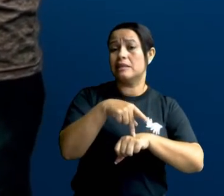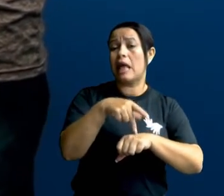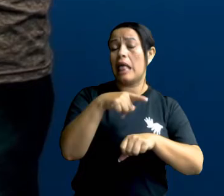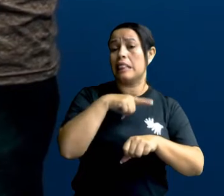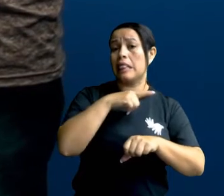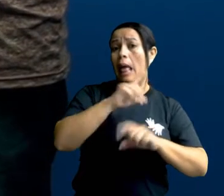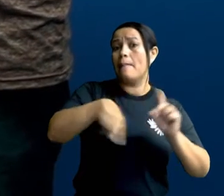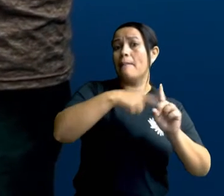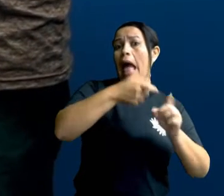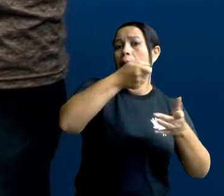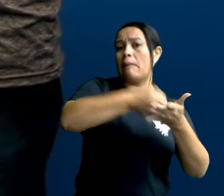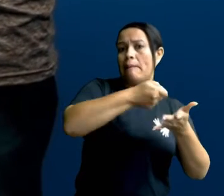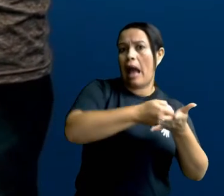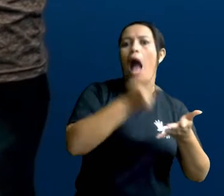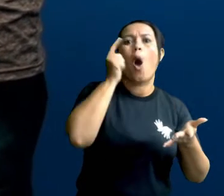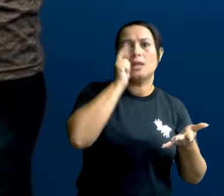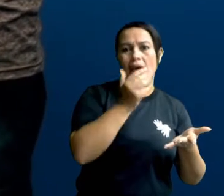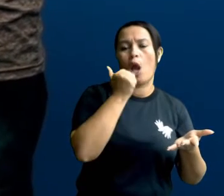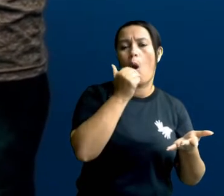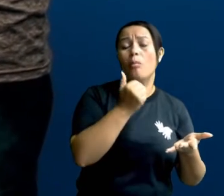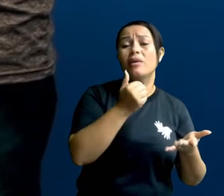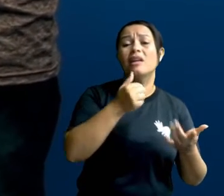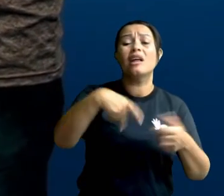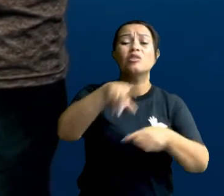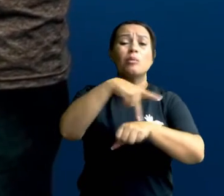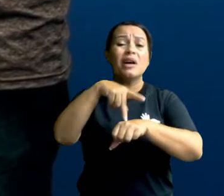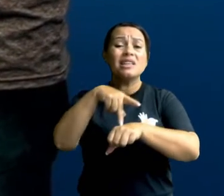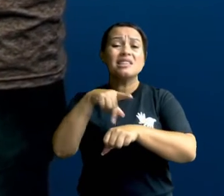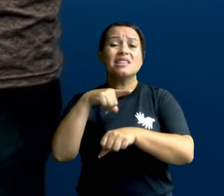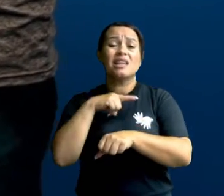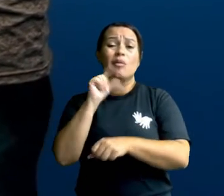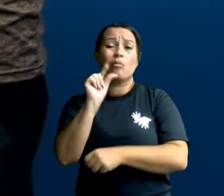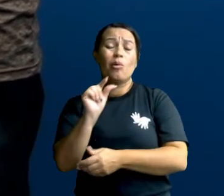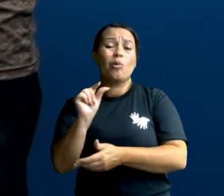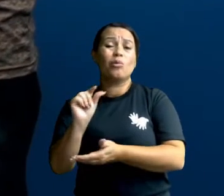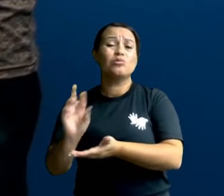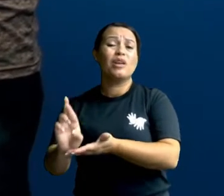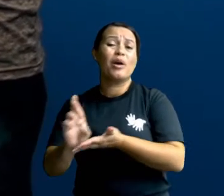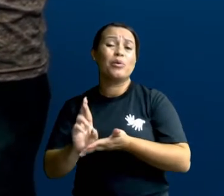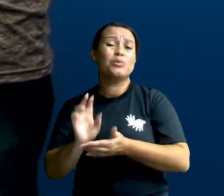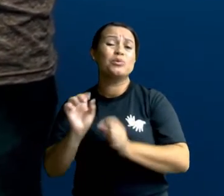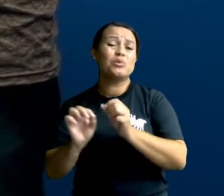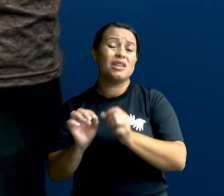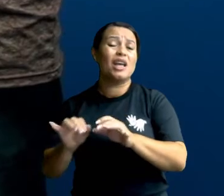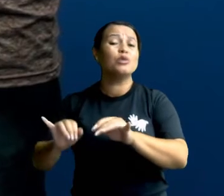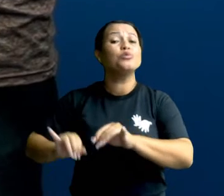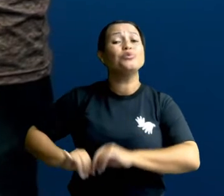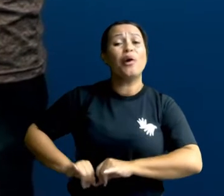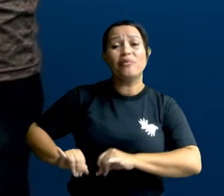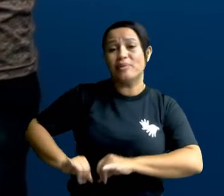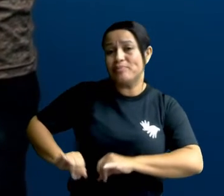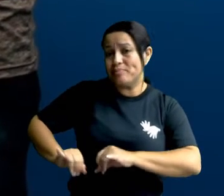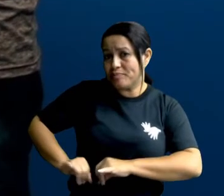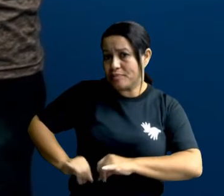ao alimento, enquanto aqueles países que têm poucos recursos, né, eles sofram com